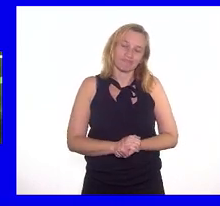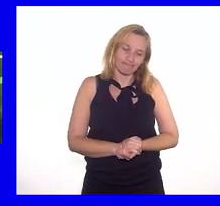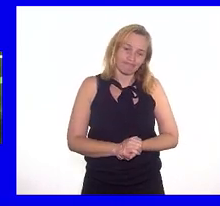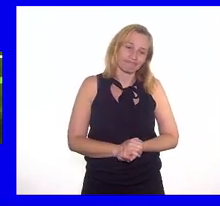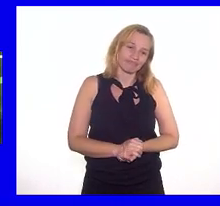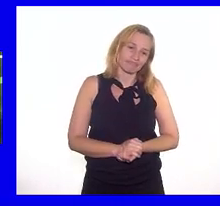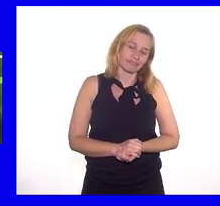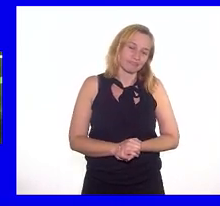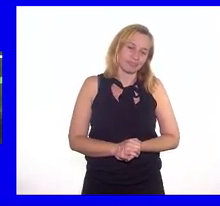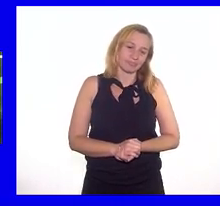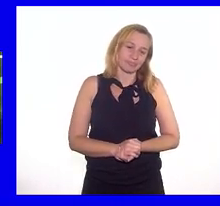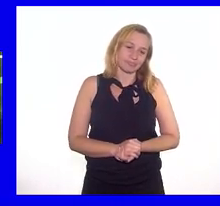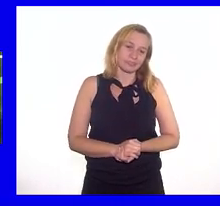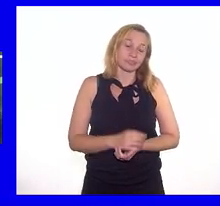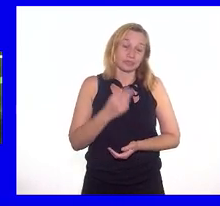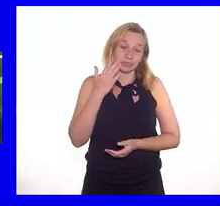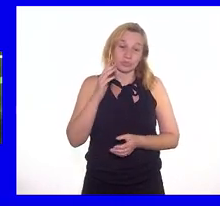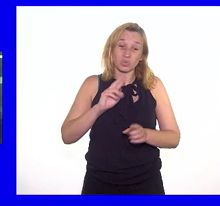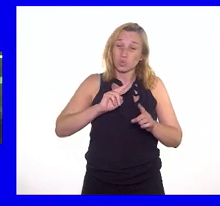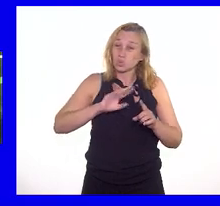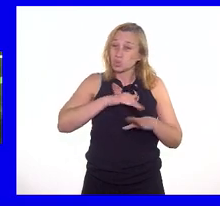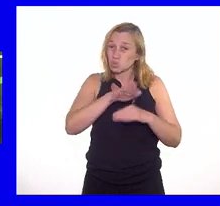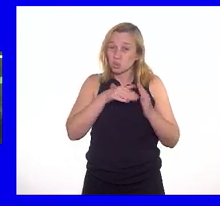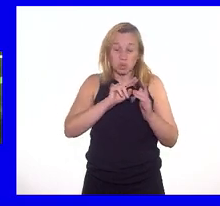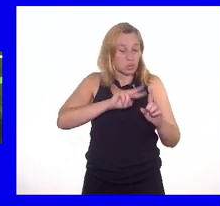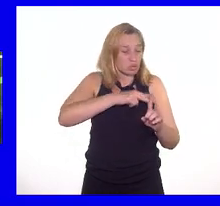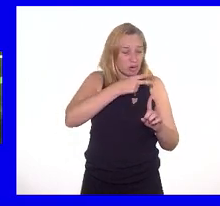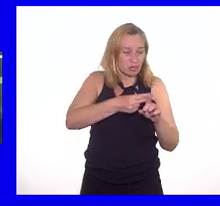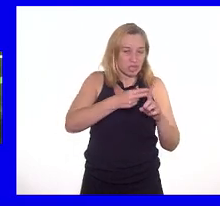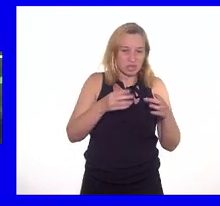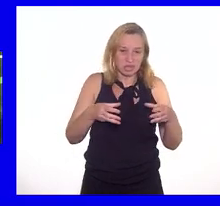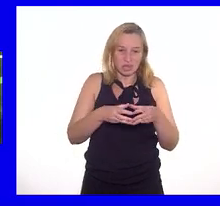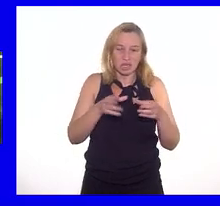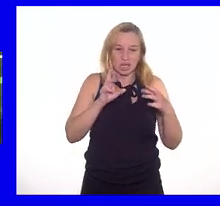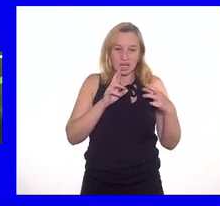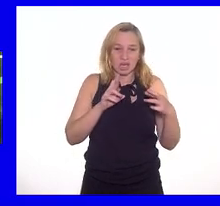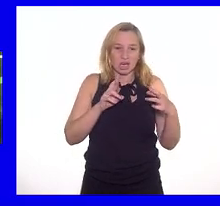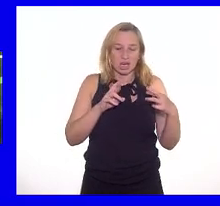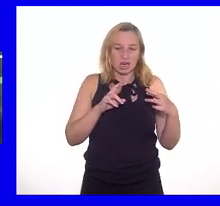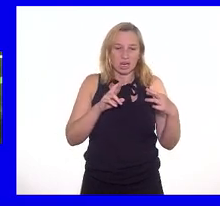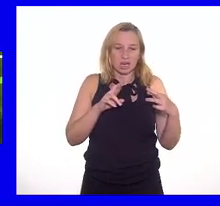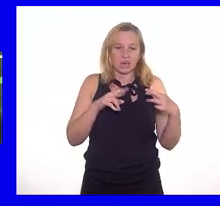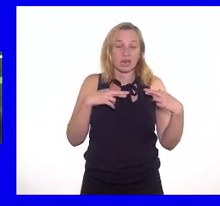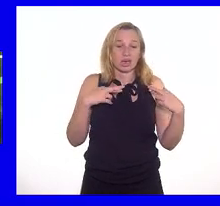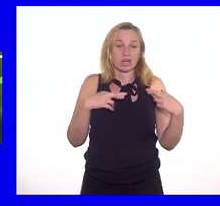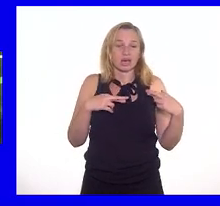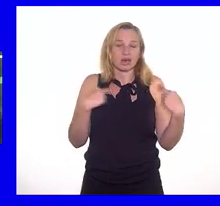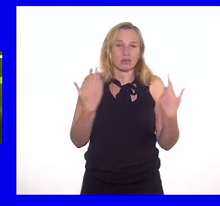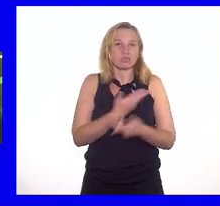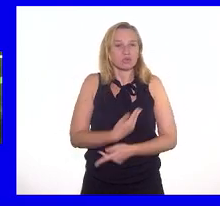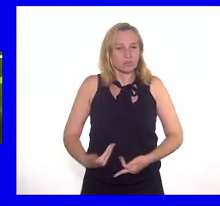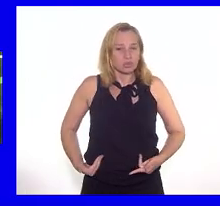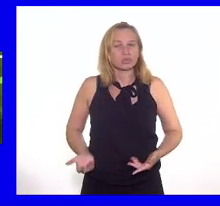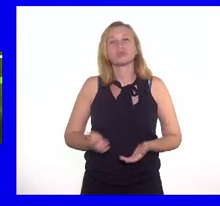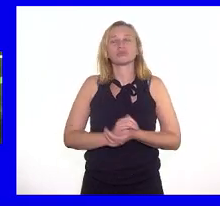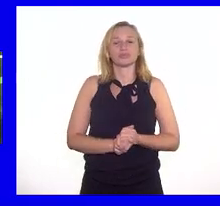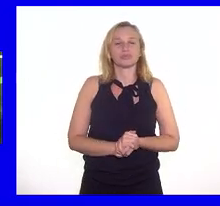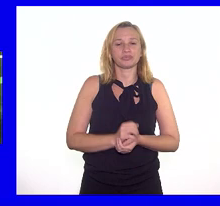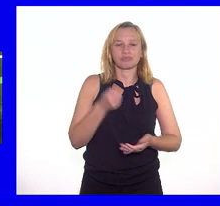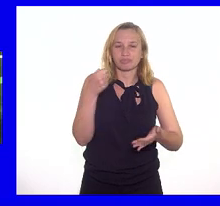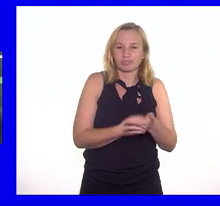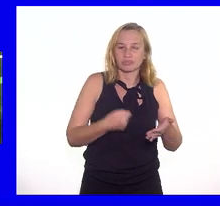que todos os desdobramentos dessa audiência pública sirvam, pelo menos, para amenizar essa luta de